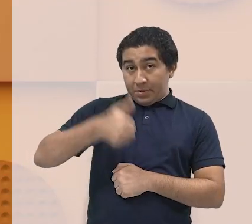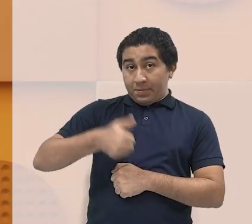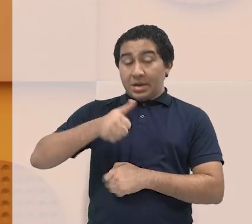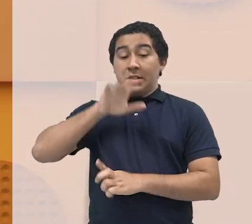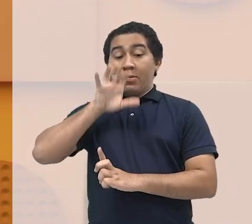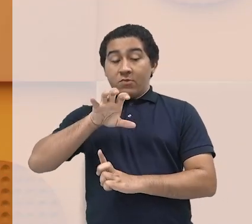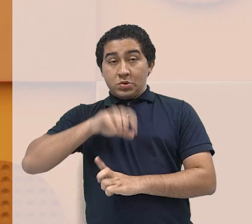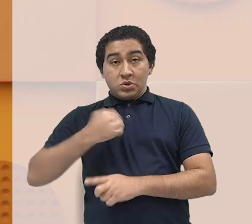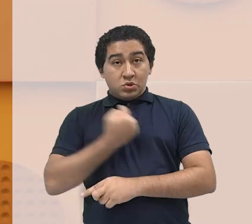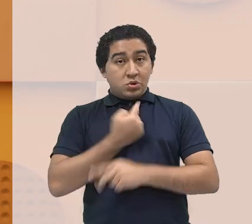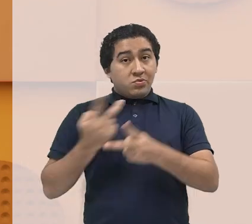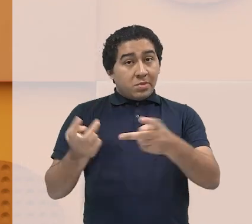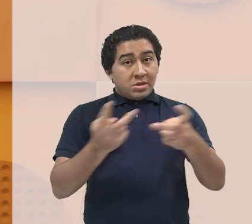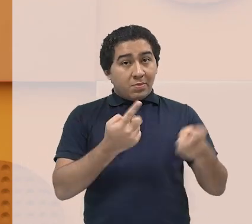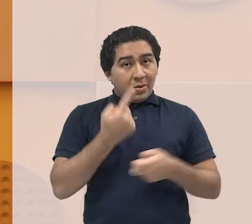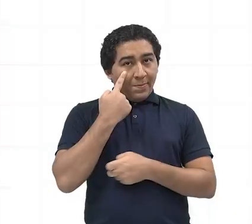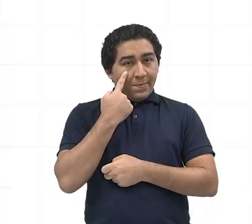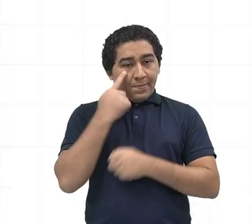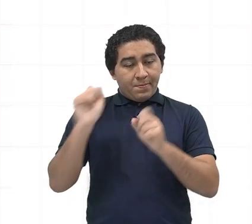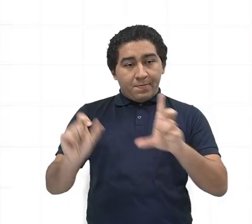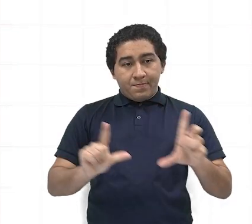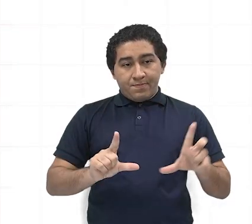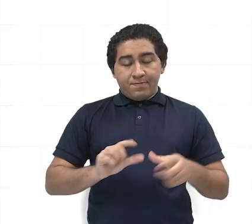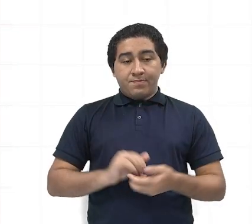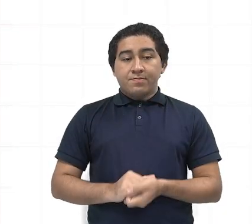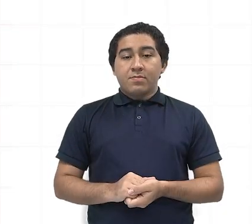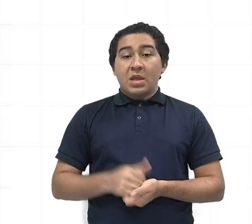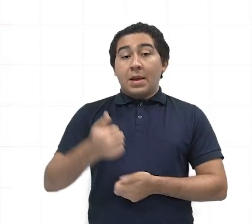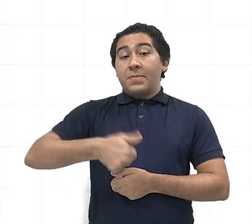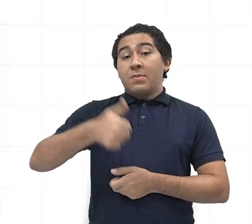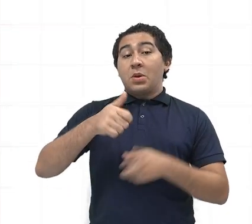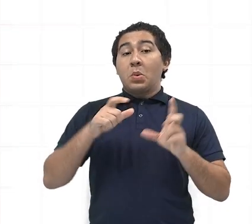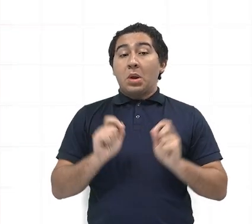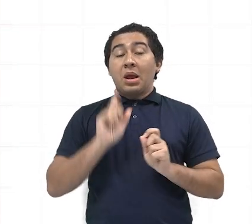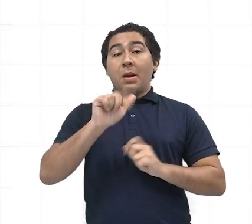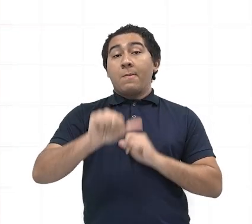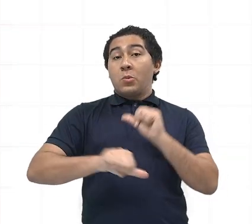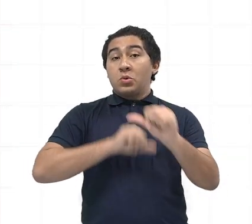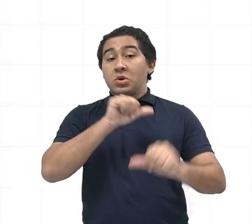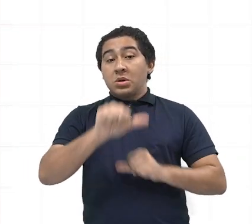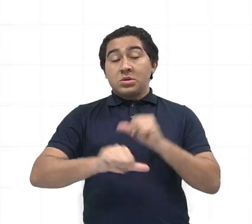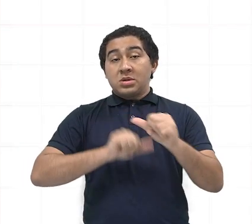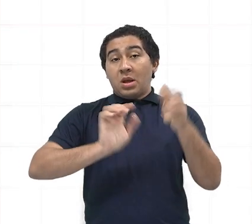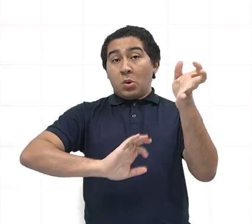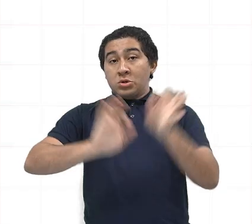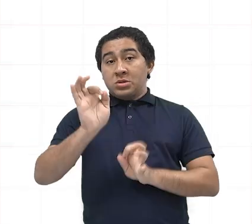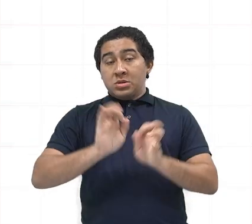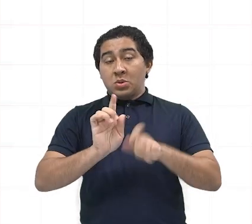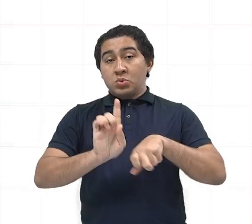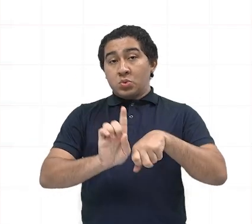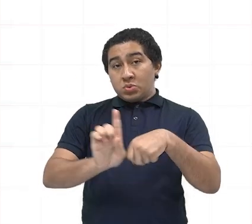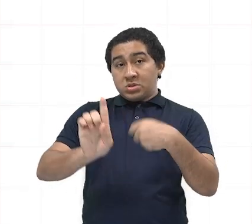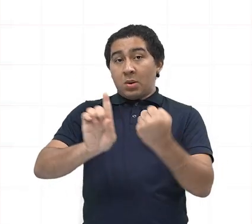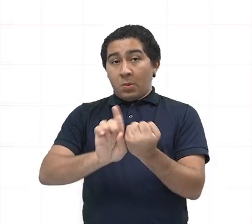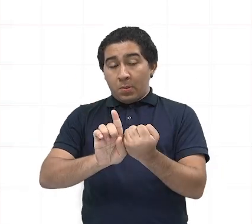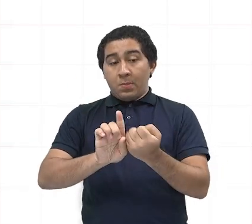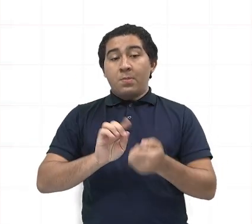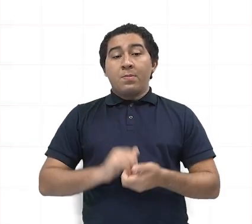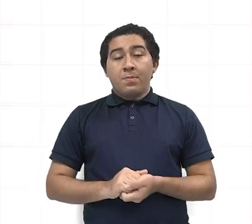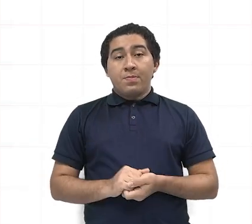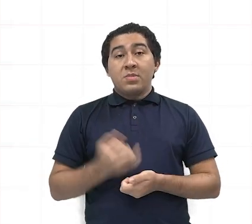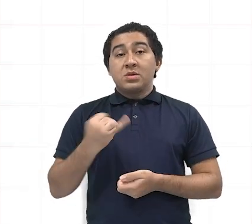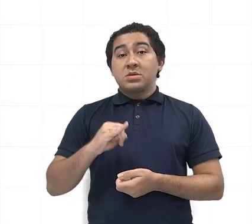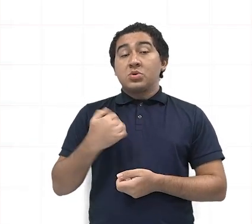que a gente vai perceber, vamos lá ver qual é? A primeira delas é a mudança na organização social. Então quando